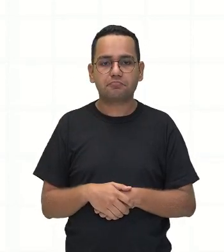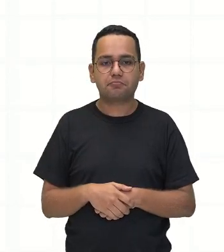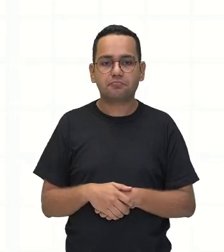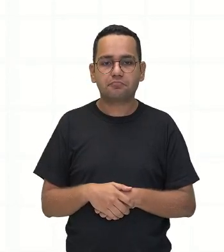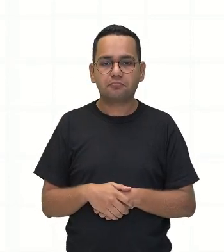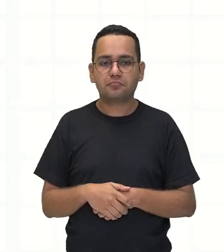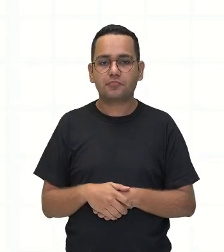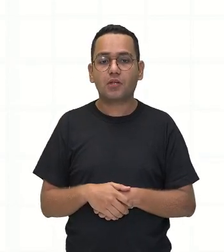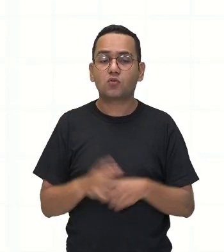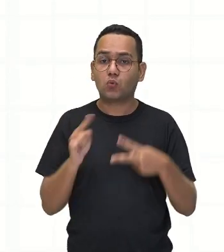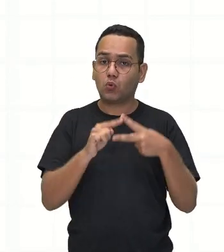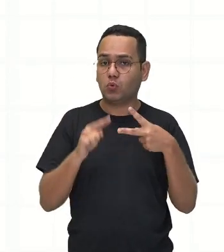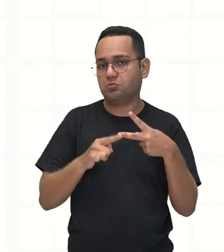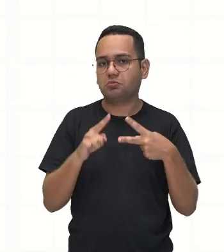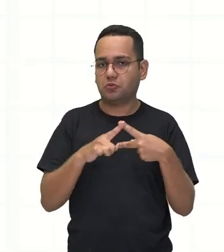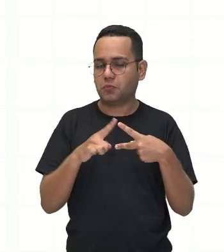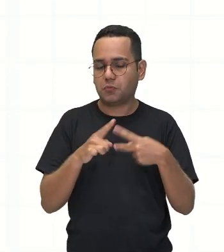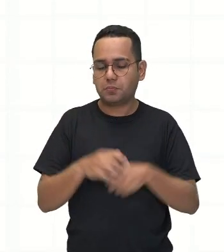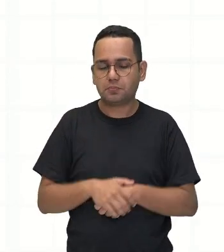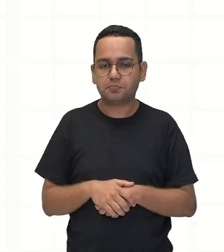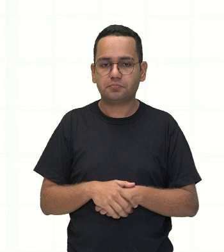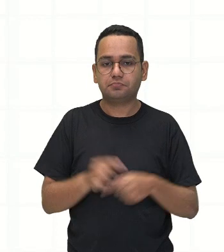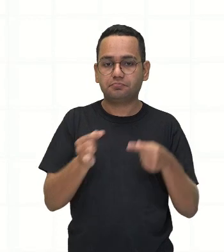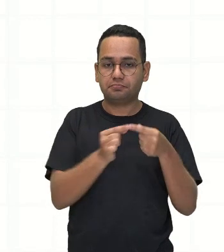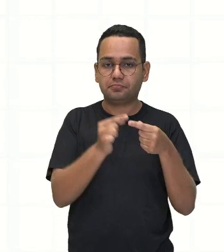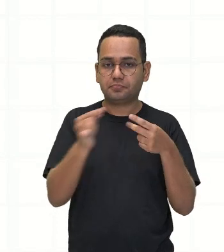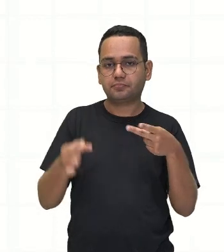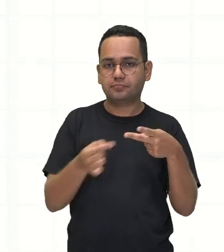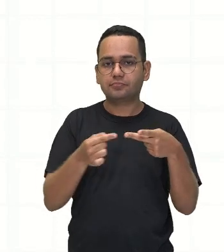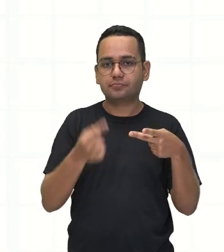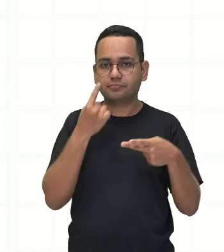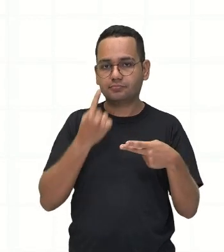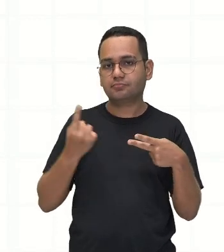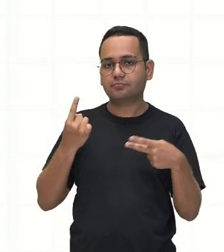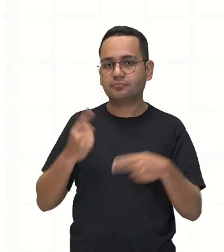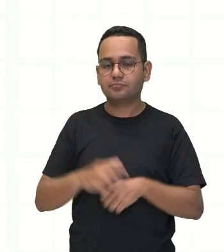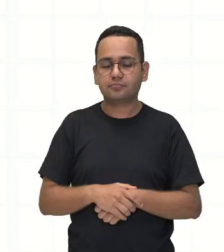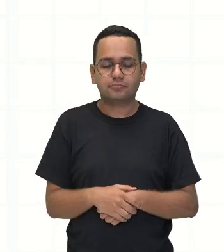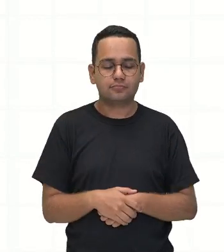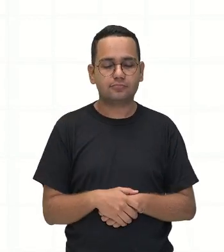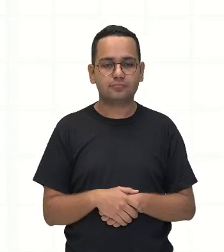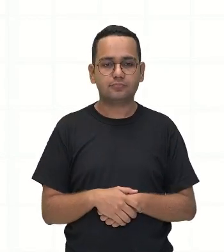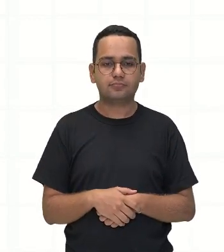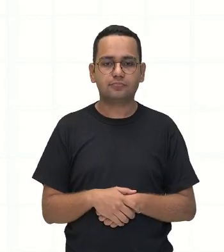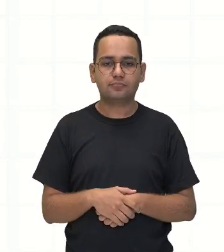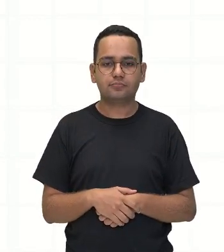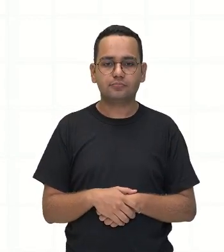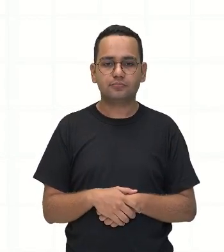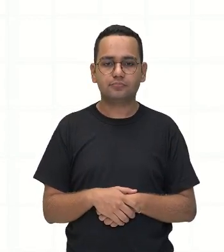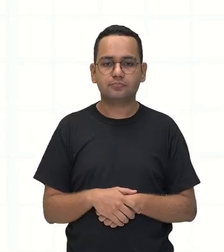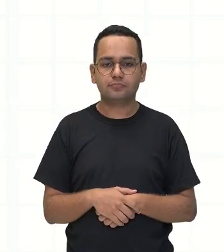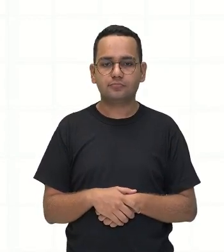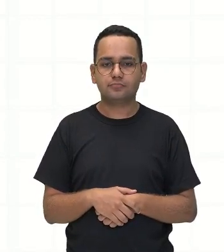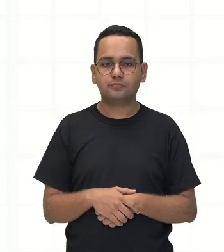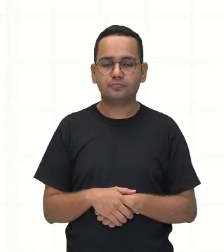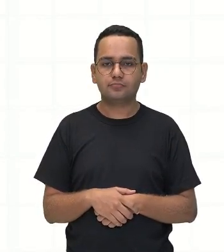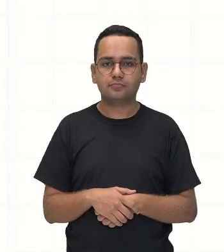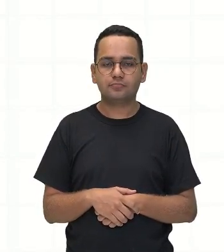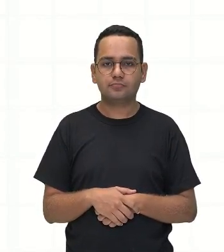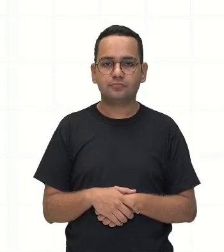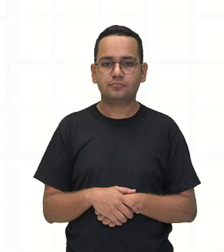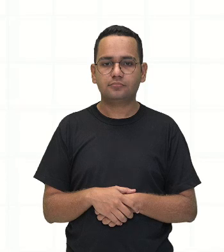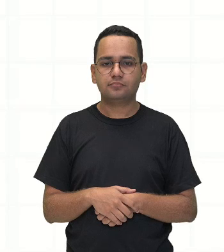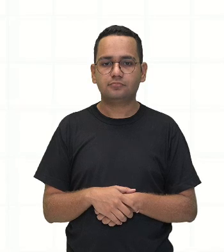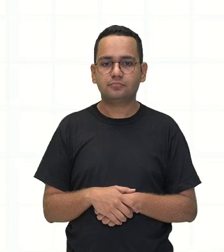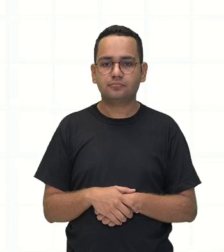de classificação dos poluentes, os primários e os secundários. E nós vamos aqui comentar um pouco mais sobre